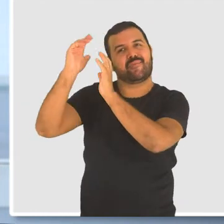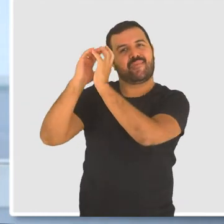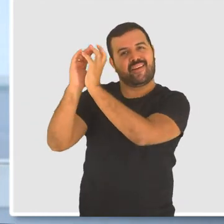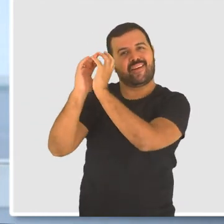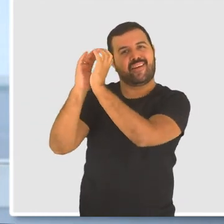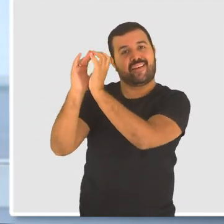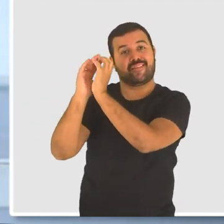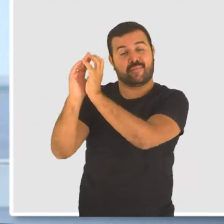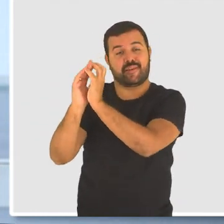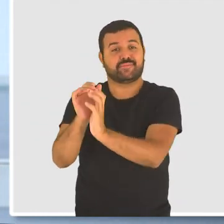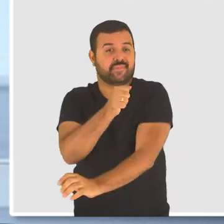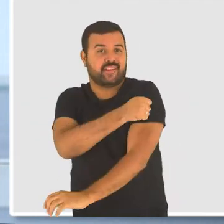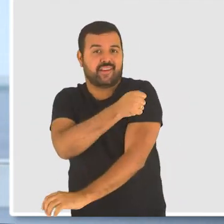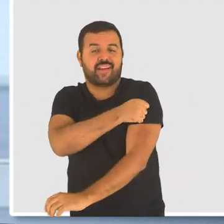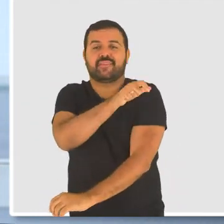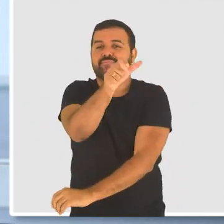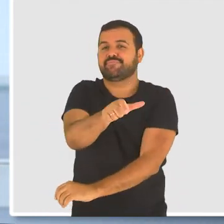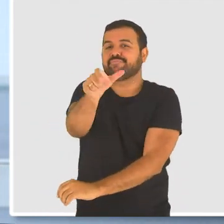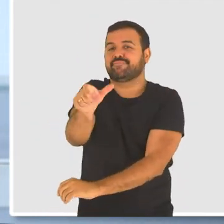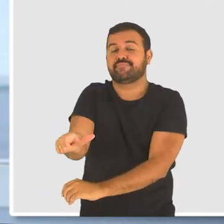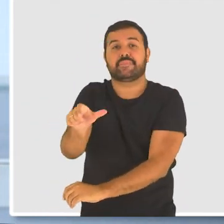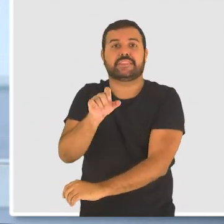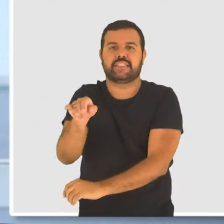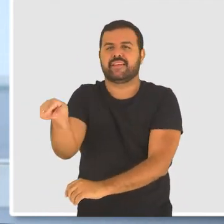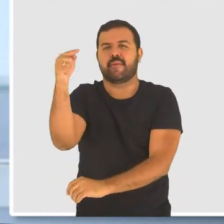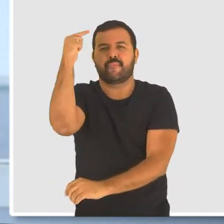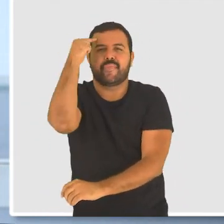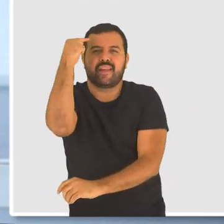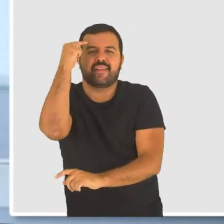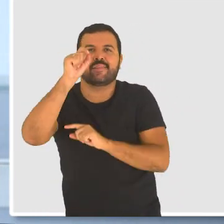pensamento matemático do aluno. O aluno